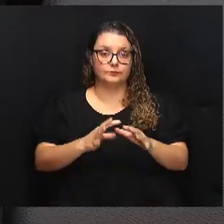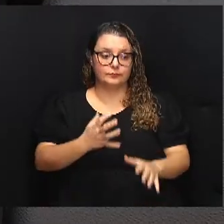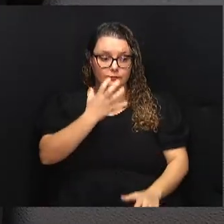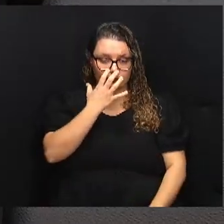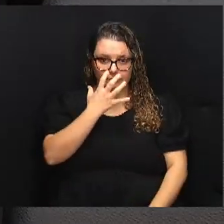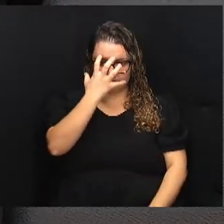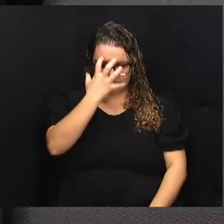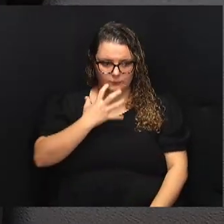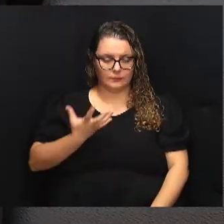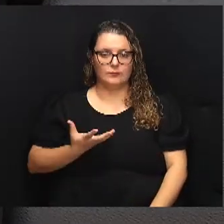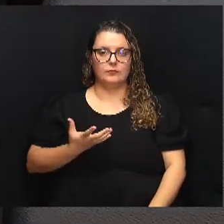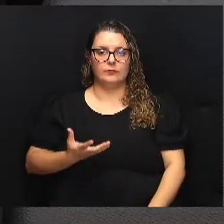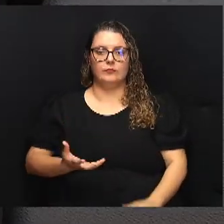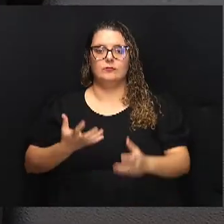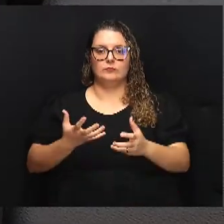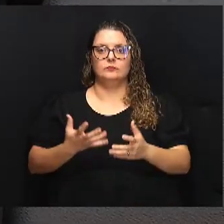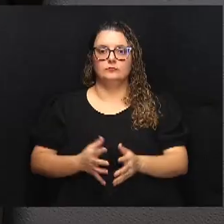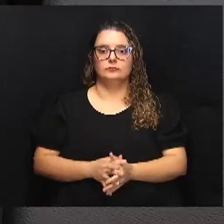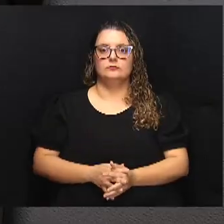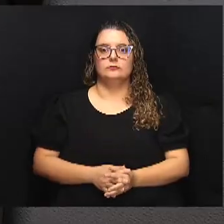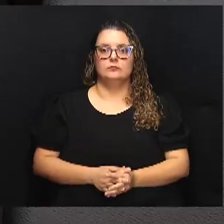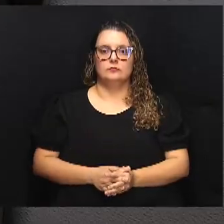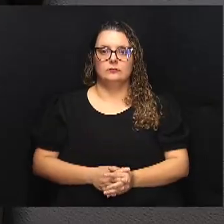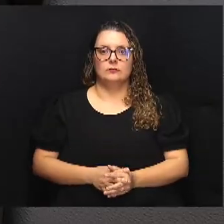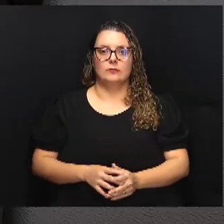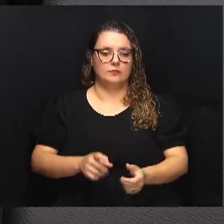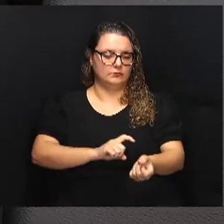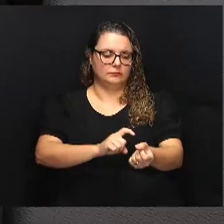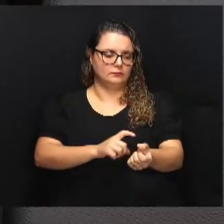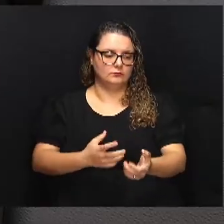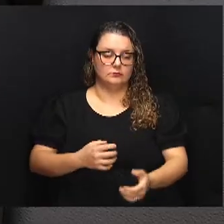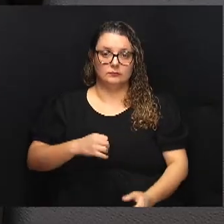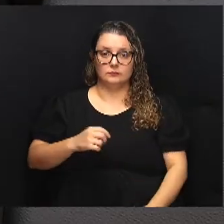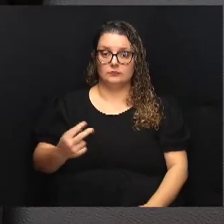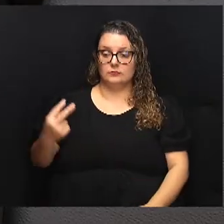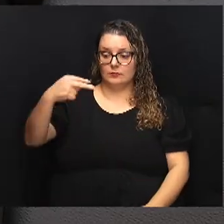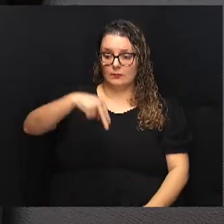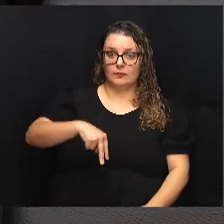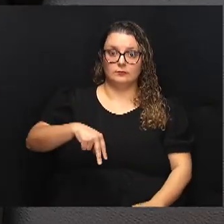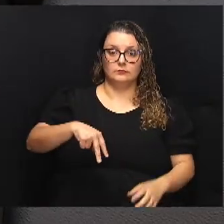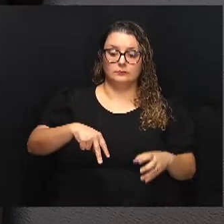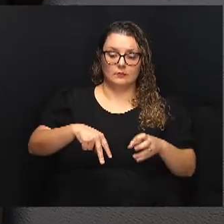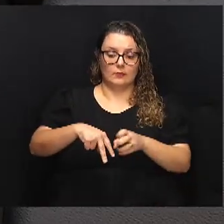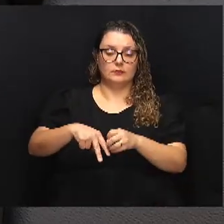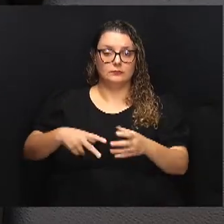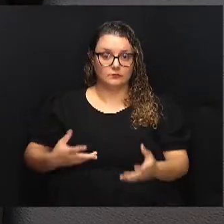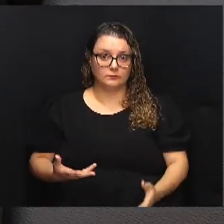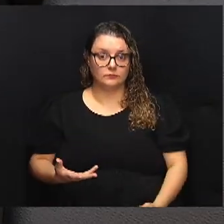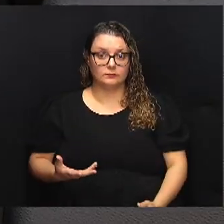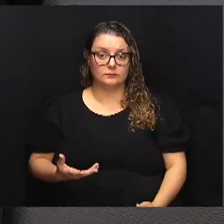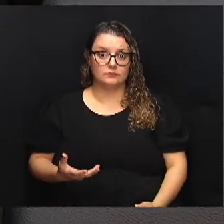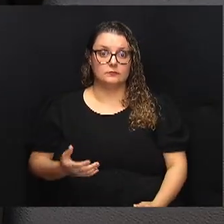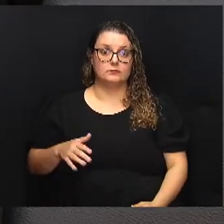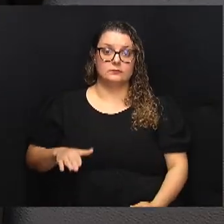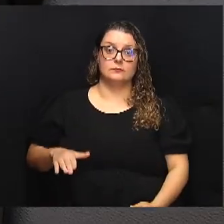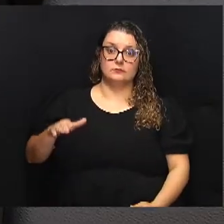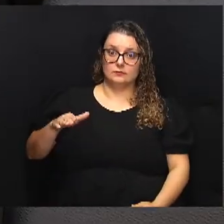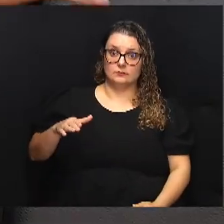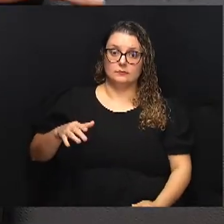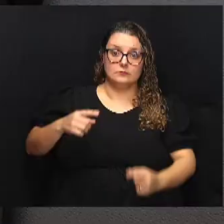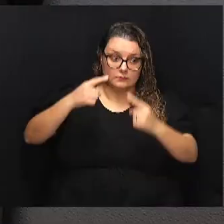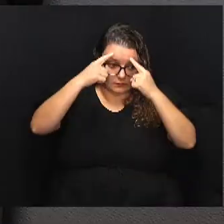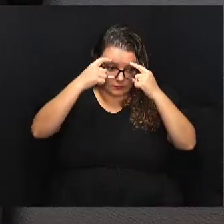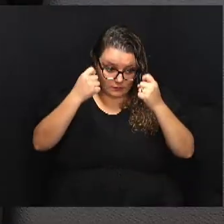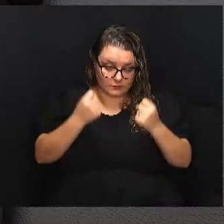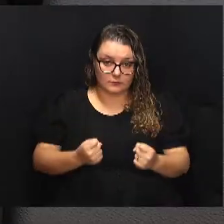né? Quer que ele fique com raiva ali, porque se alguém entrar ali, morda. Só que daí esse animal cresce, fica violento,